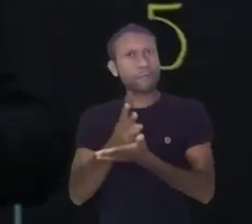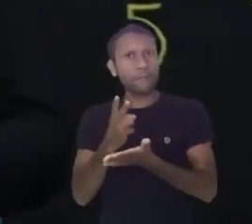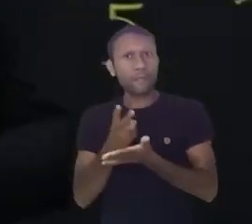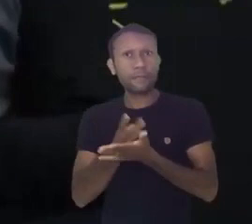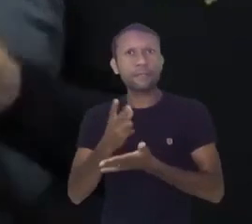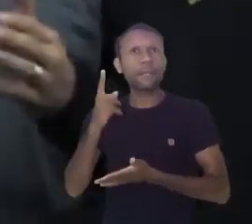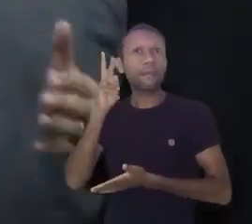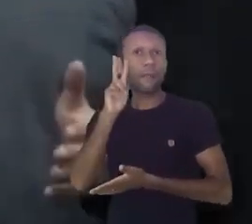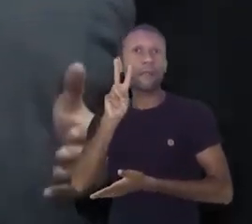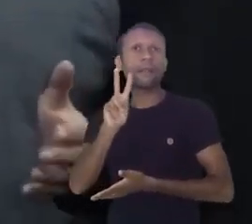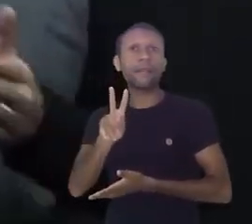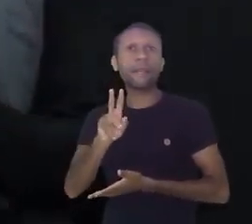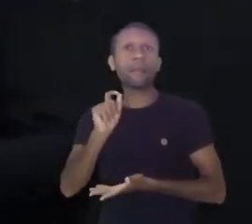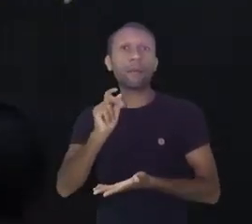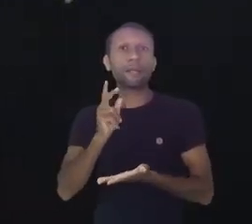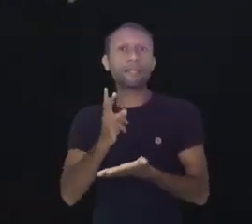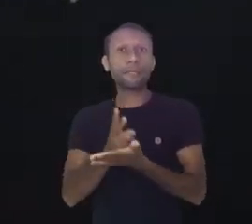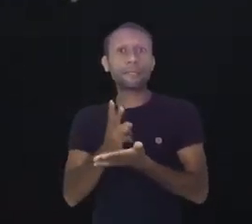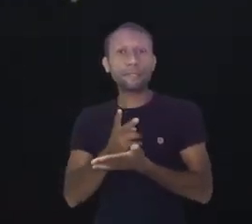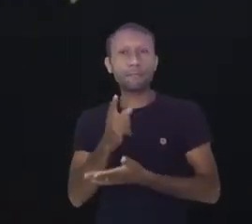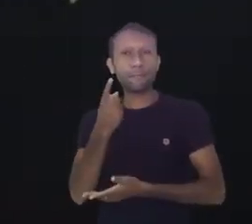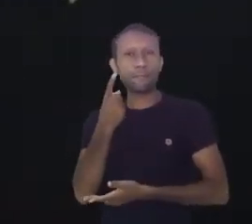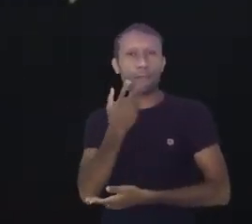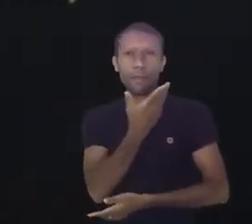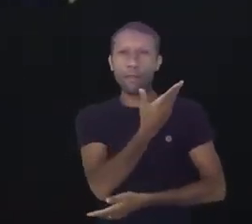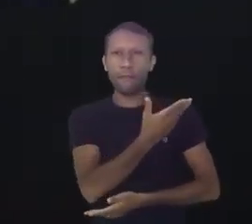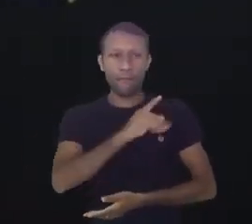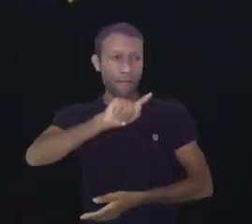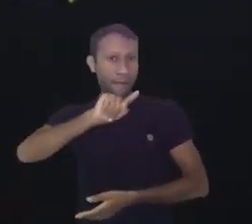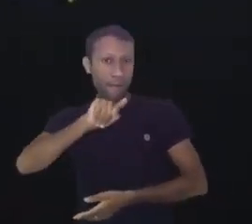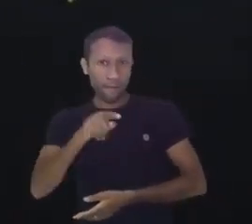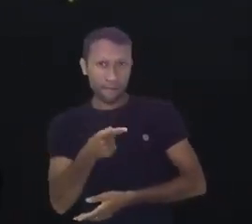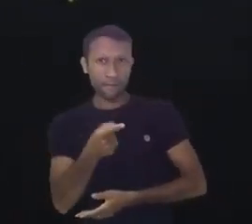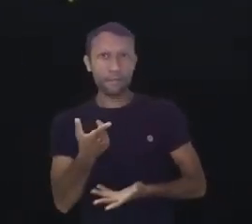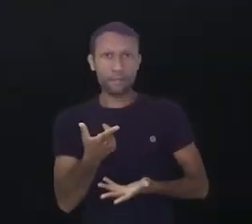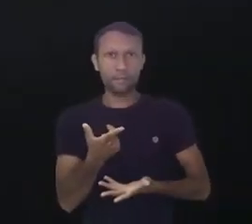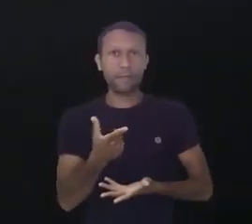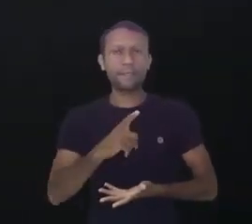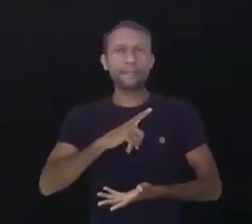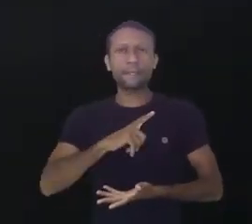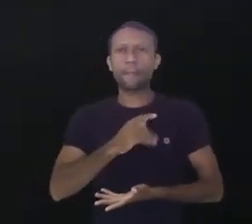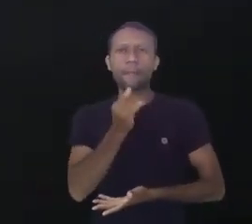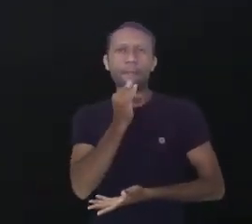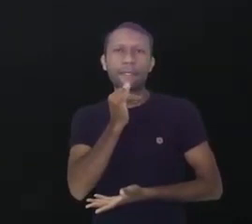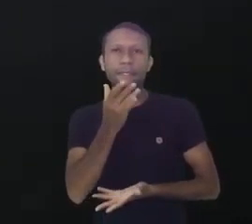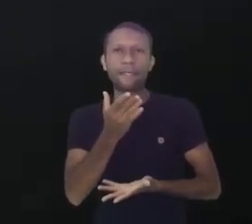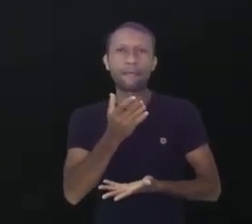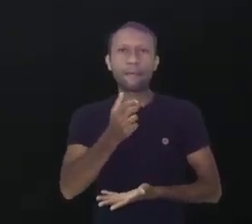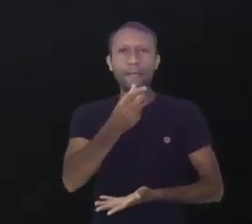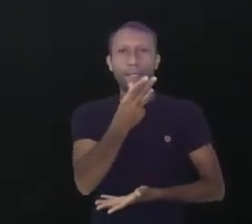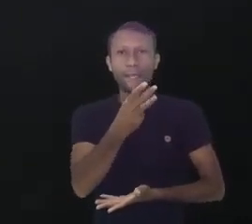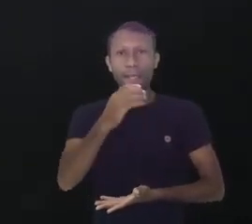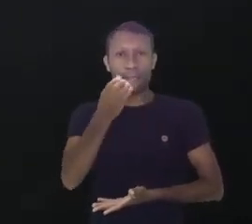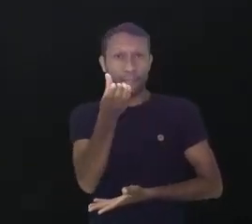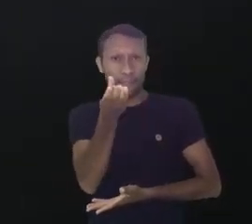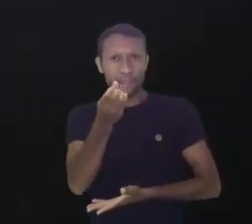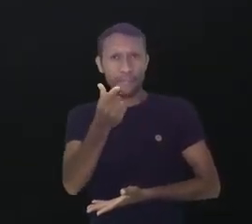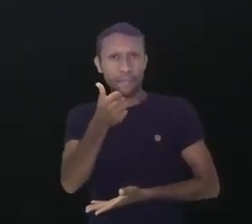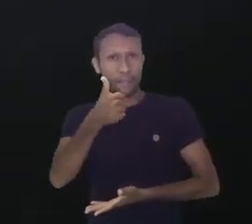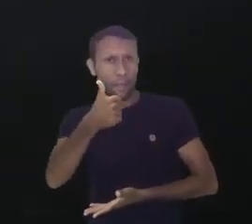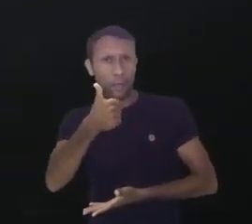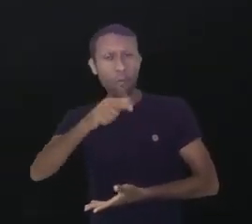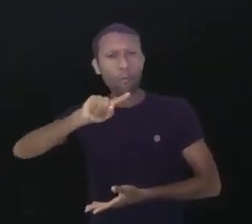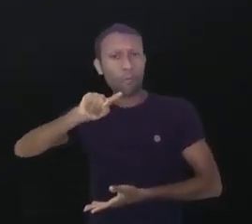reconhecido sempre pela inserção da vírgula em sua composição, tá? Então eu tenho aqui, por exemplo,